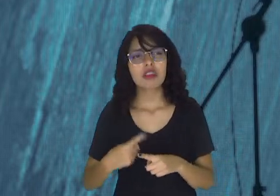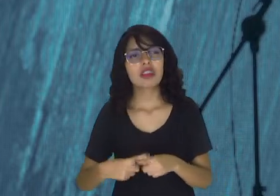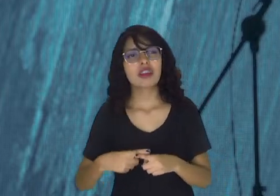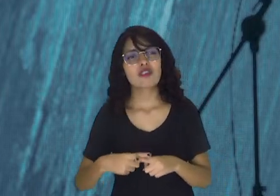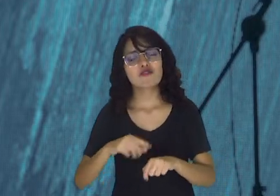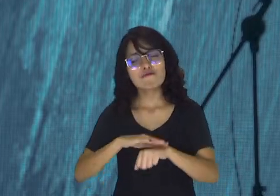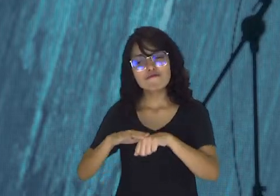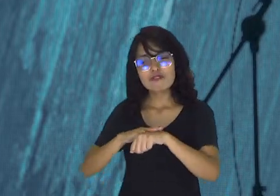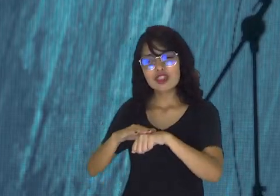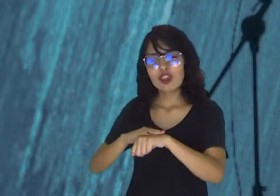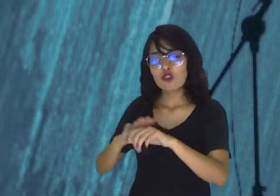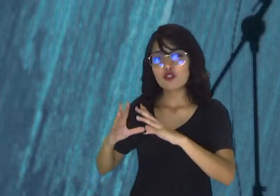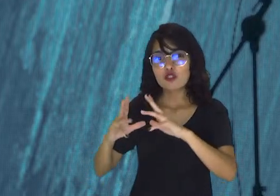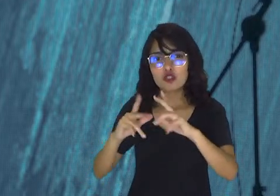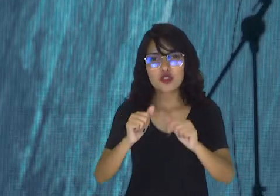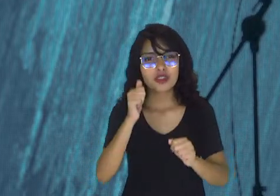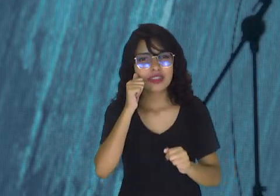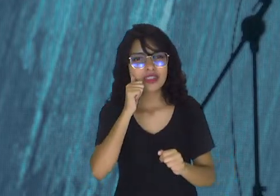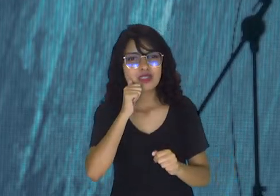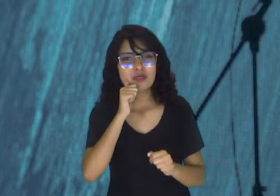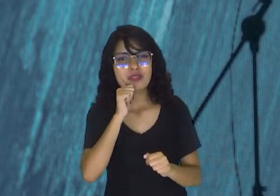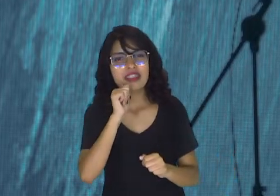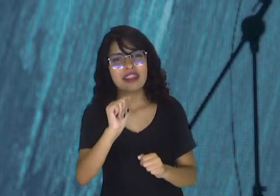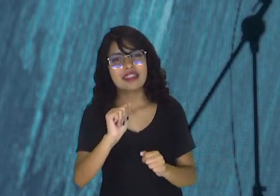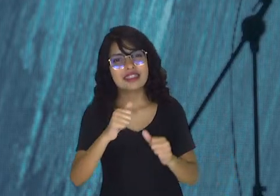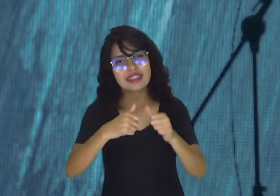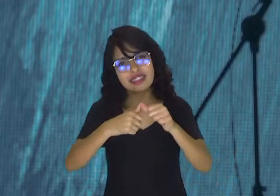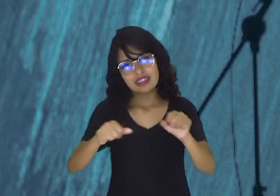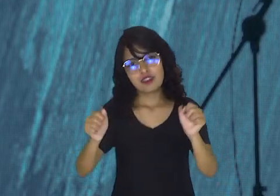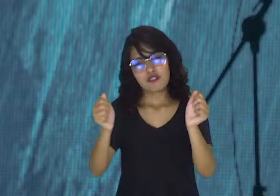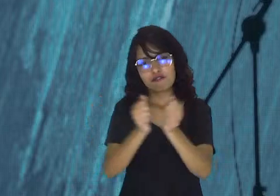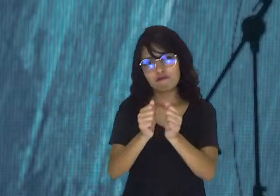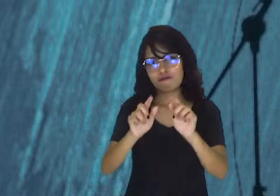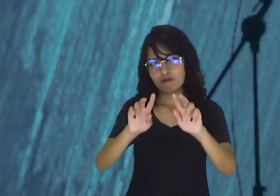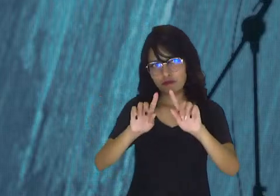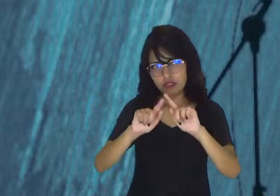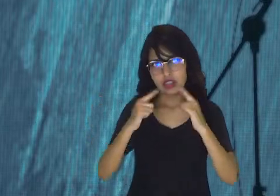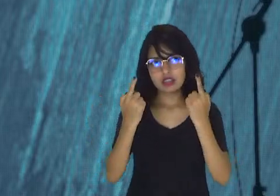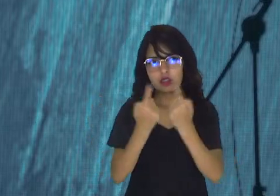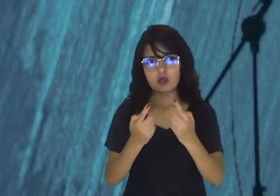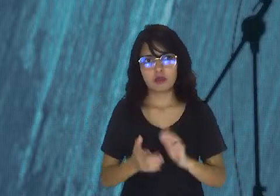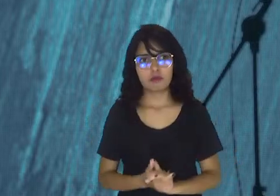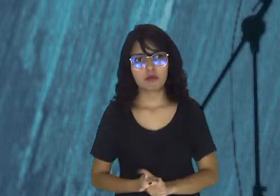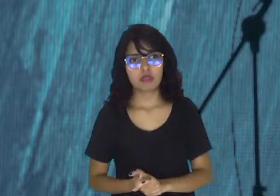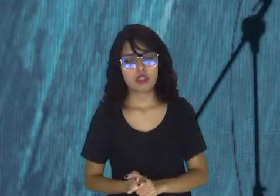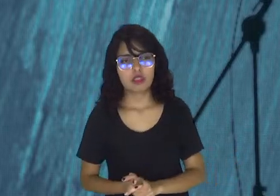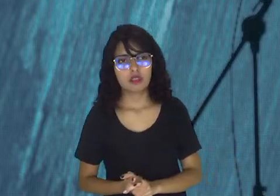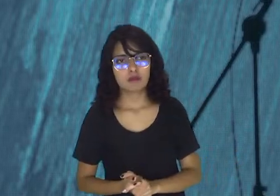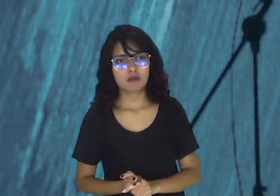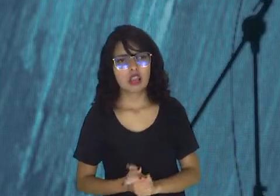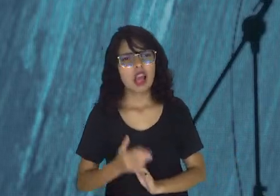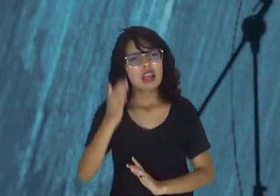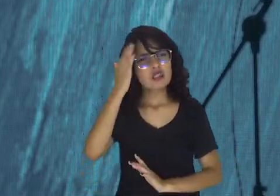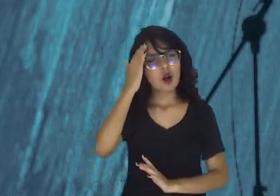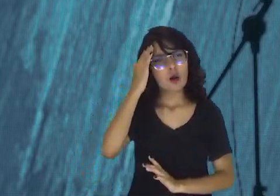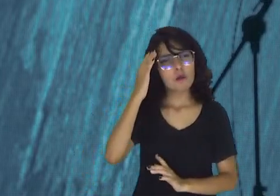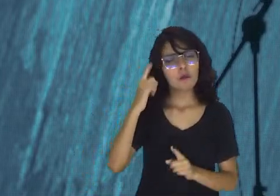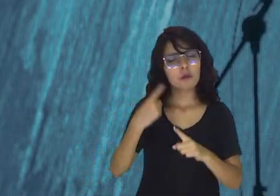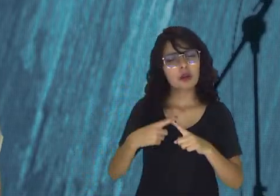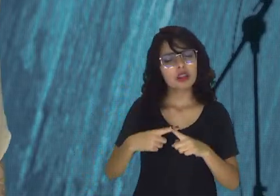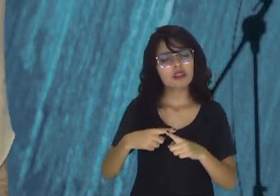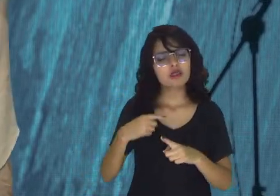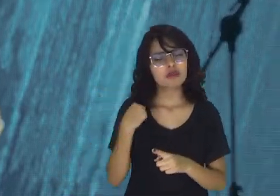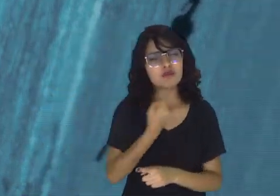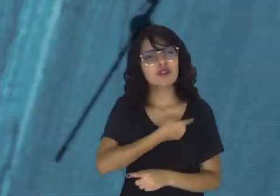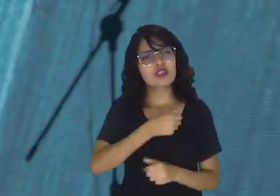Sabe por que a gente estava ali? Porque a gente acredita que dentro de nós e que dentro